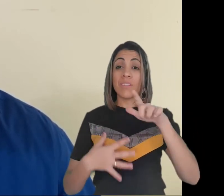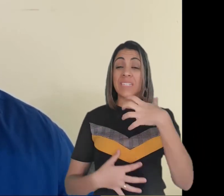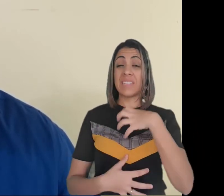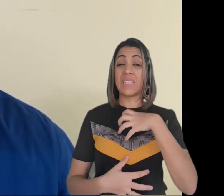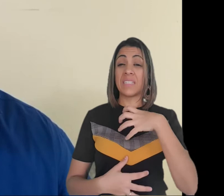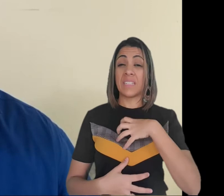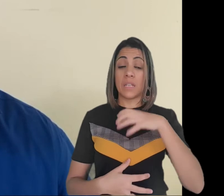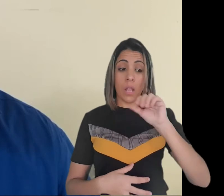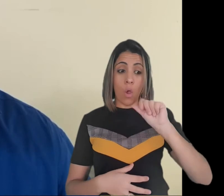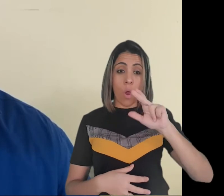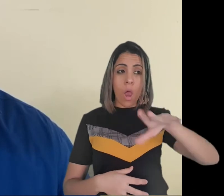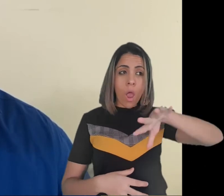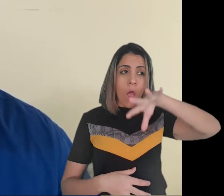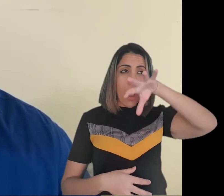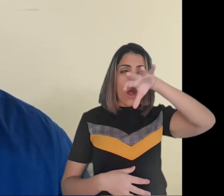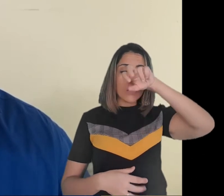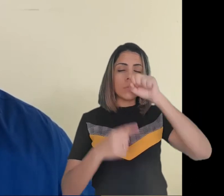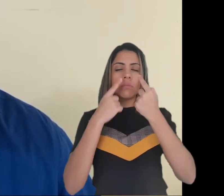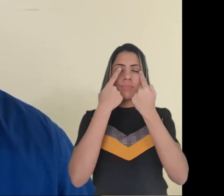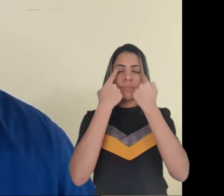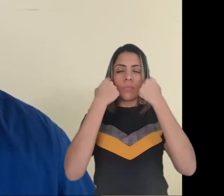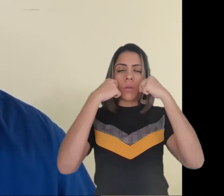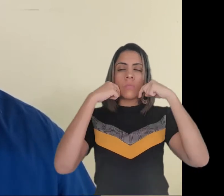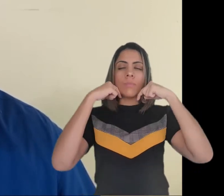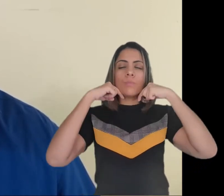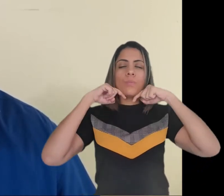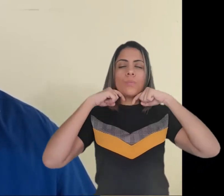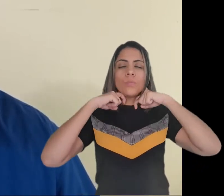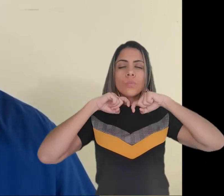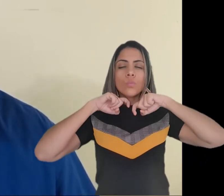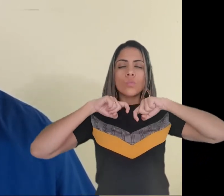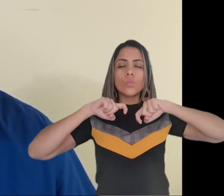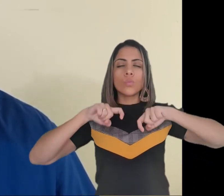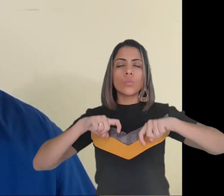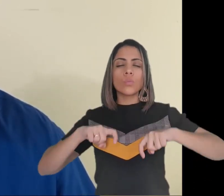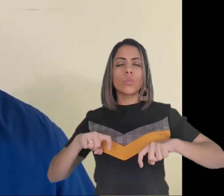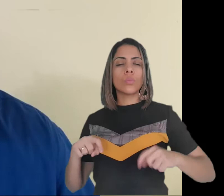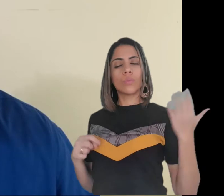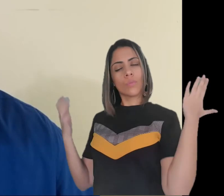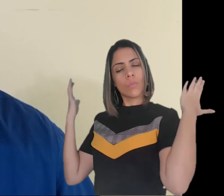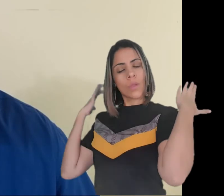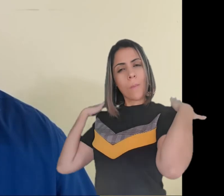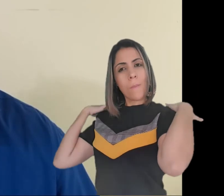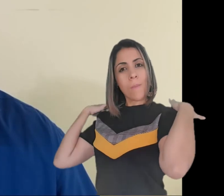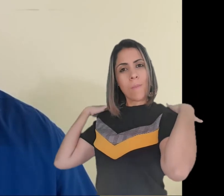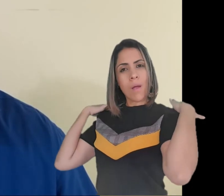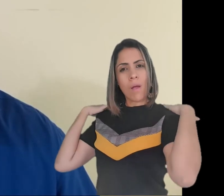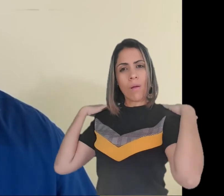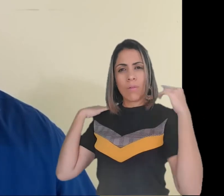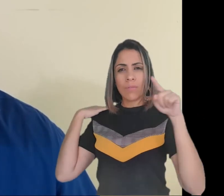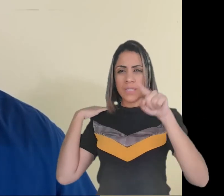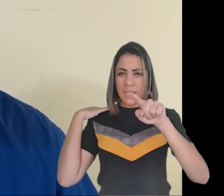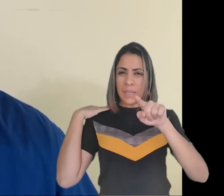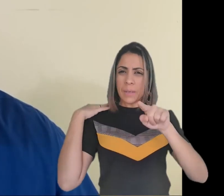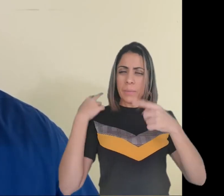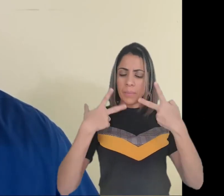Sinta o ar passando pelo nariz, passando pela garganta, até chegar nos pulmões.